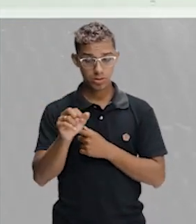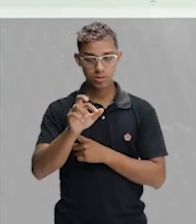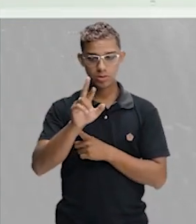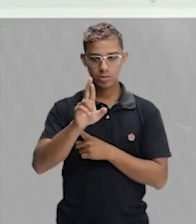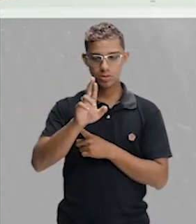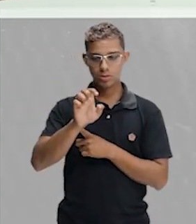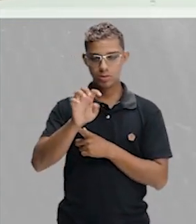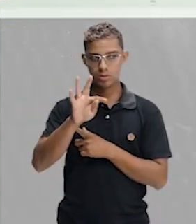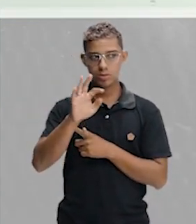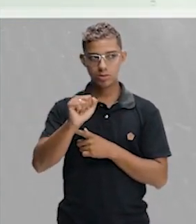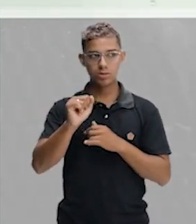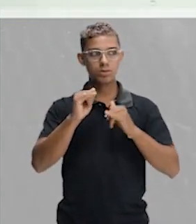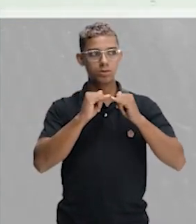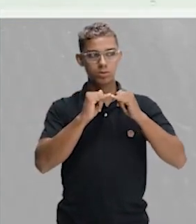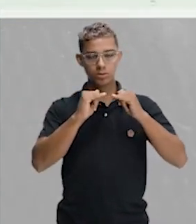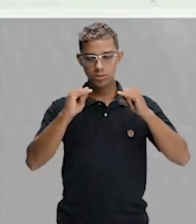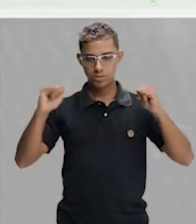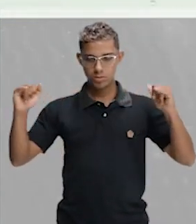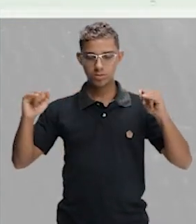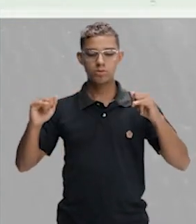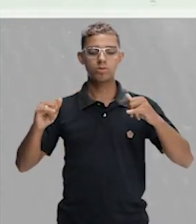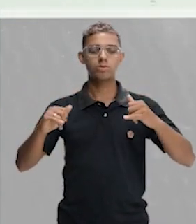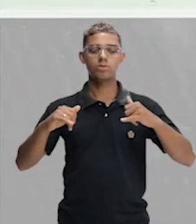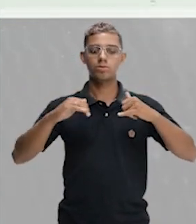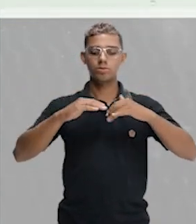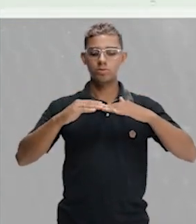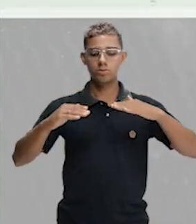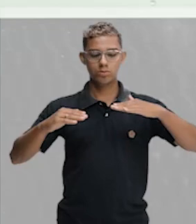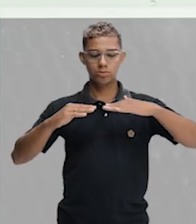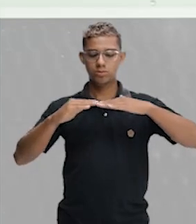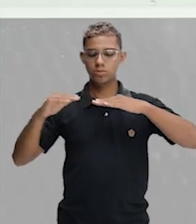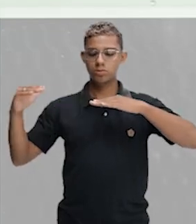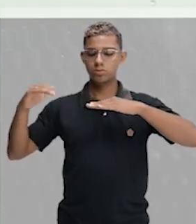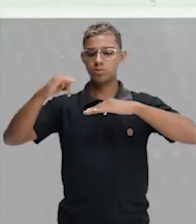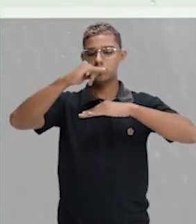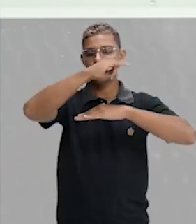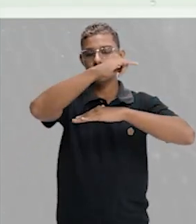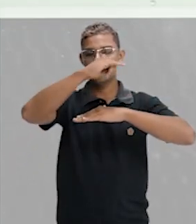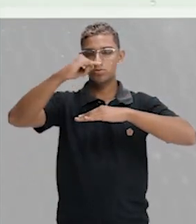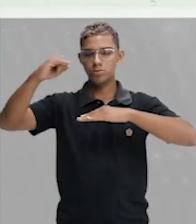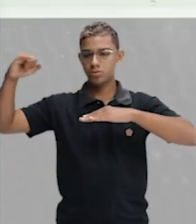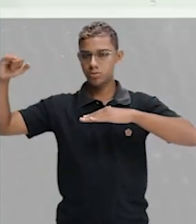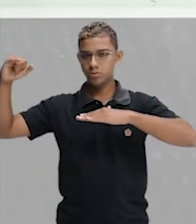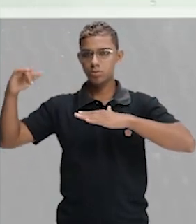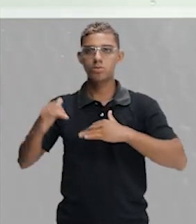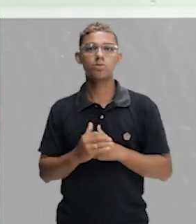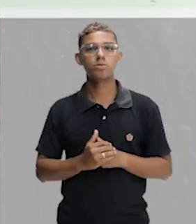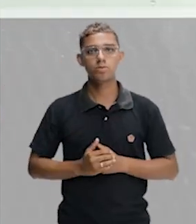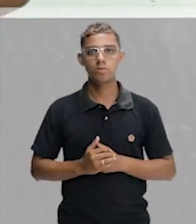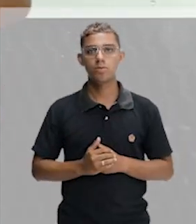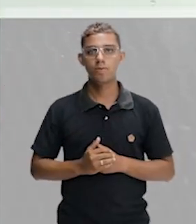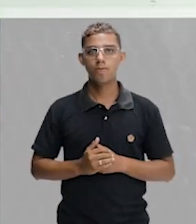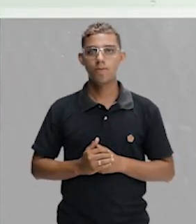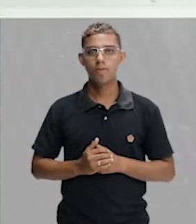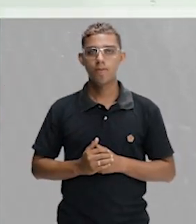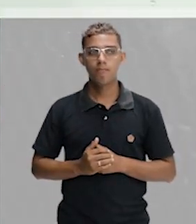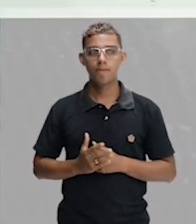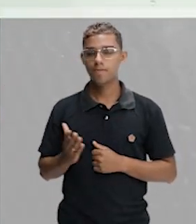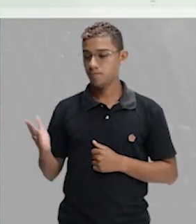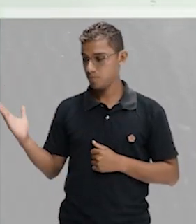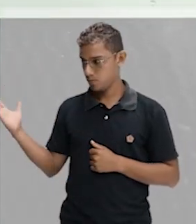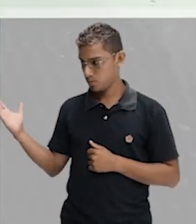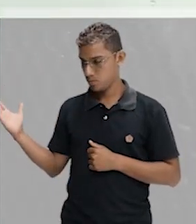é paralela ao eixo X nessa situação aqui onde não há inclinação beleza bom